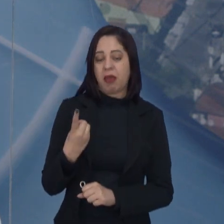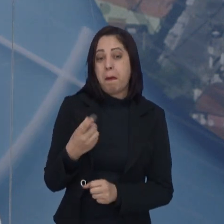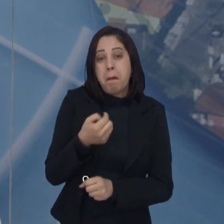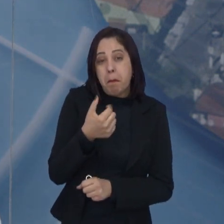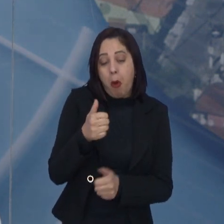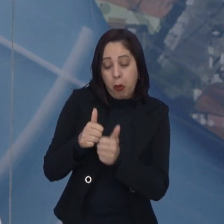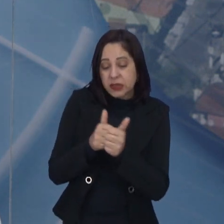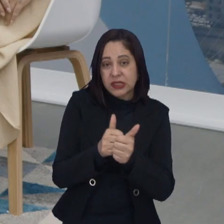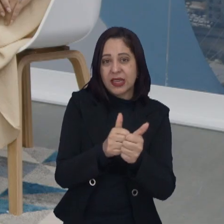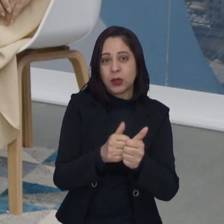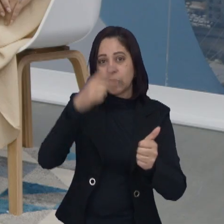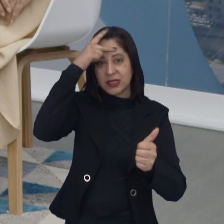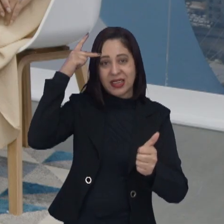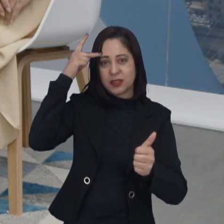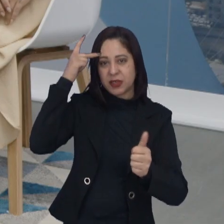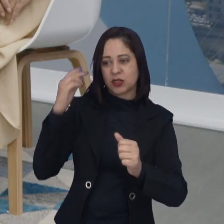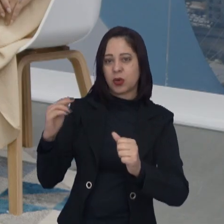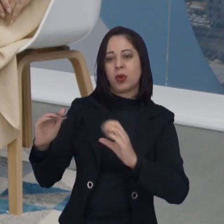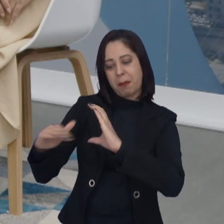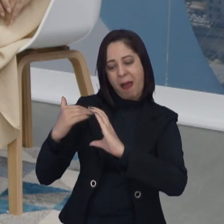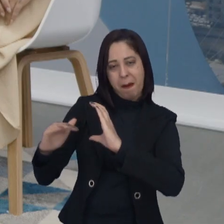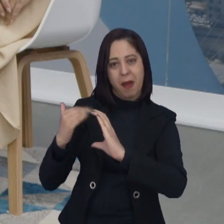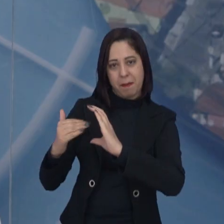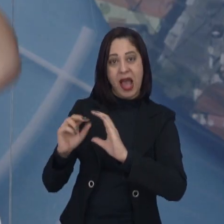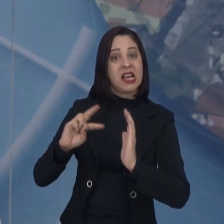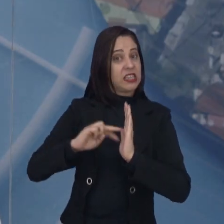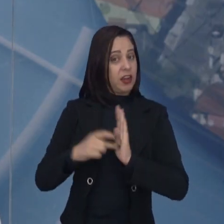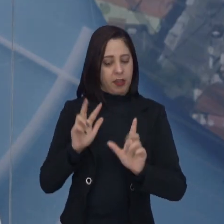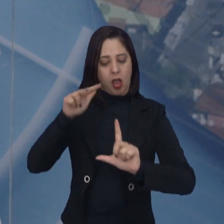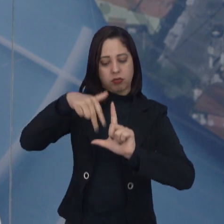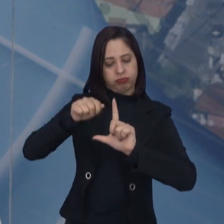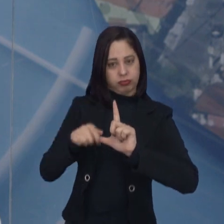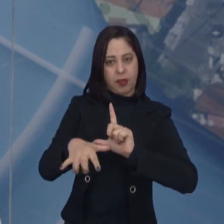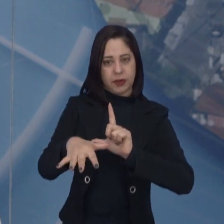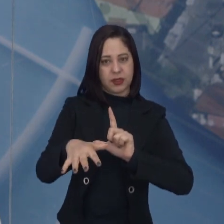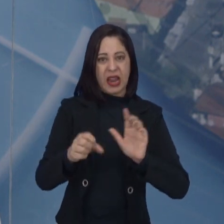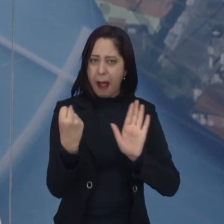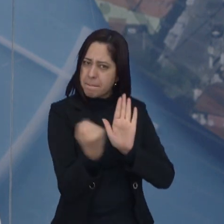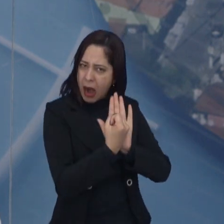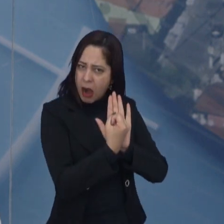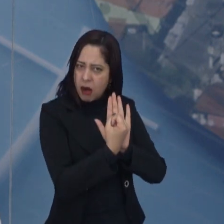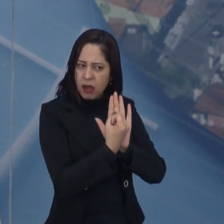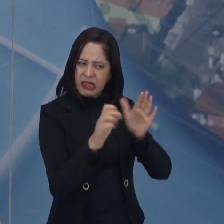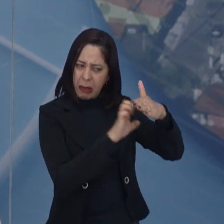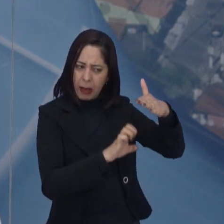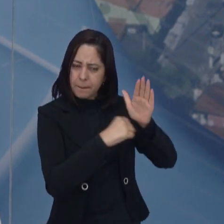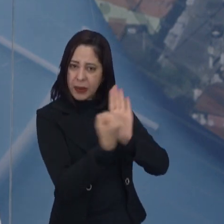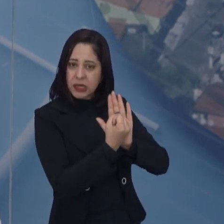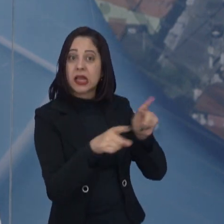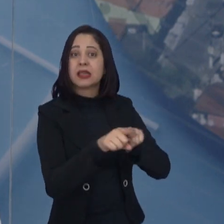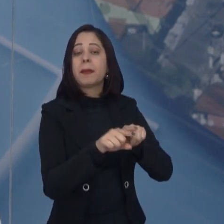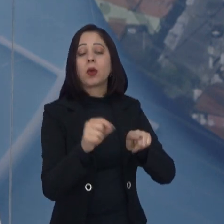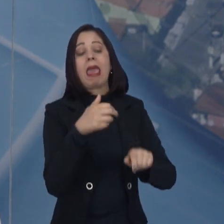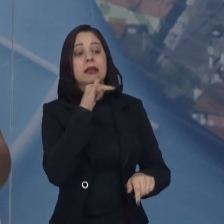com você, você já é considerada uma influencer. Mas isso também reflete nas marcas. As marcas hoje elas estão